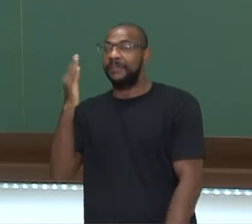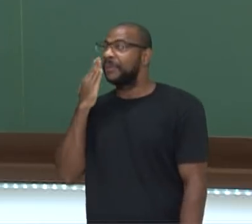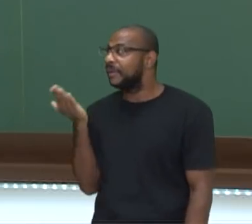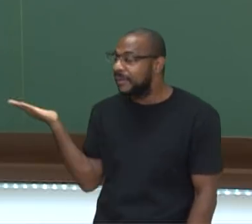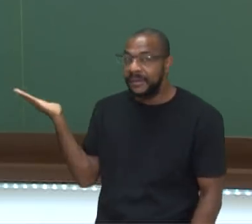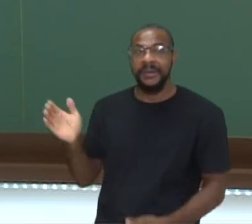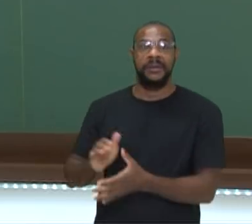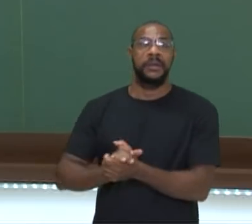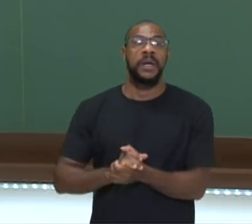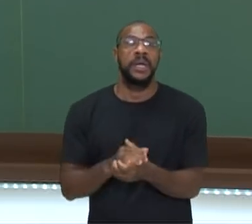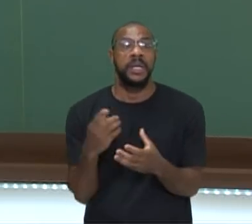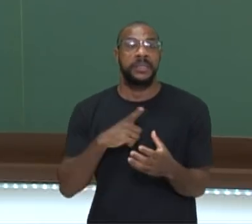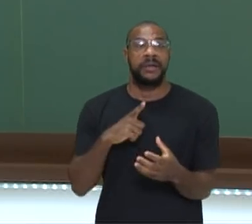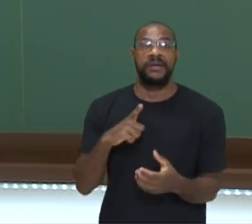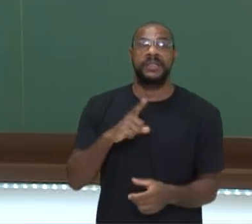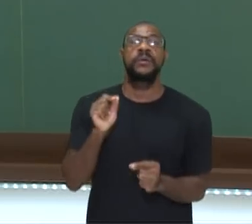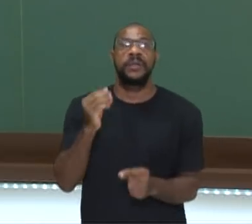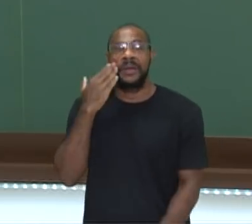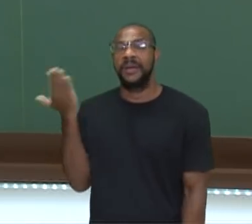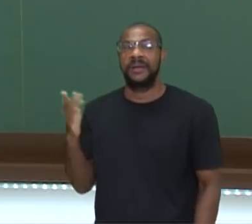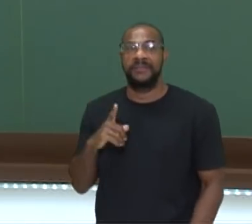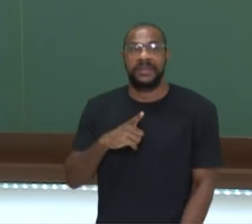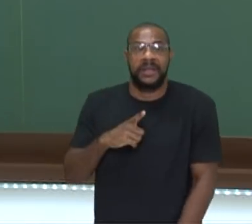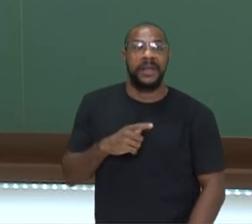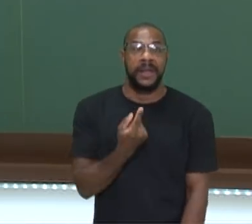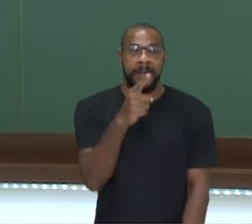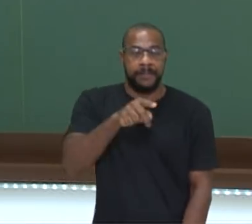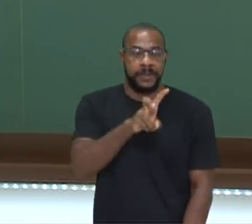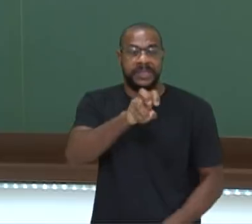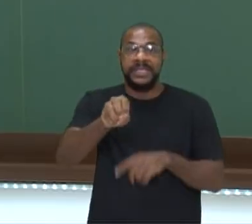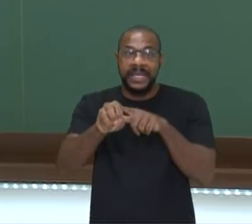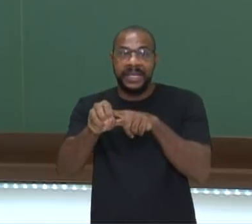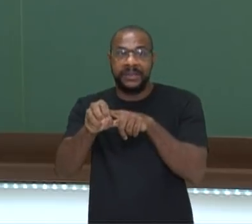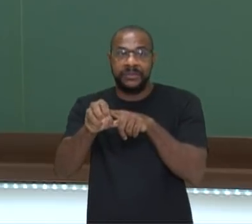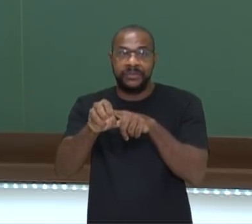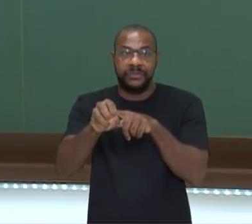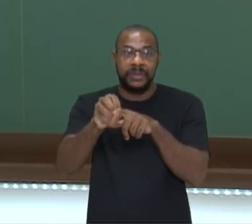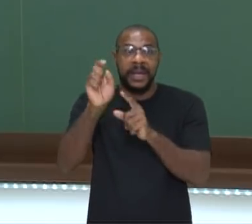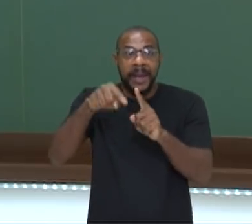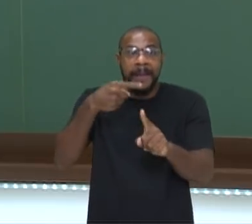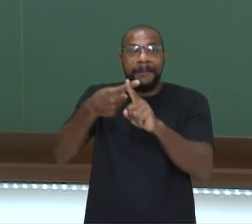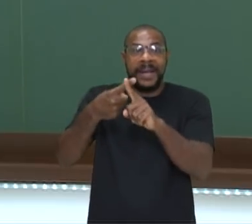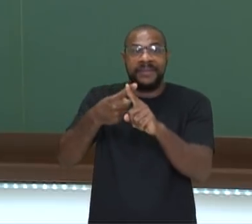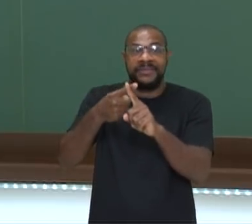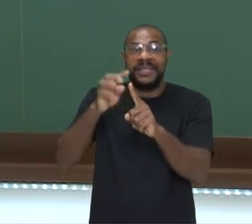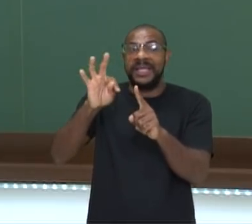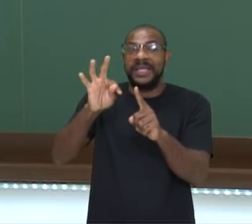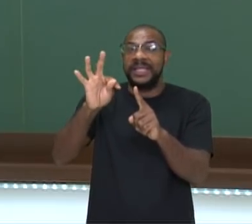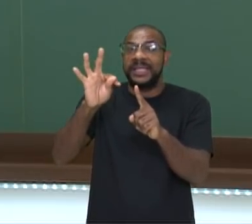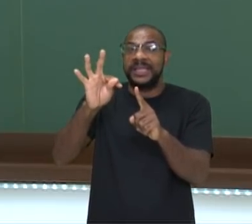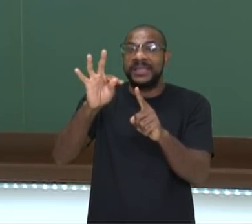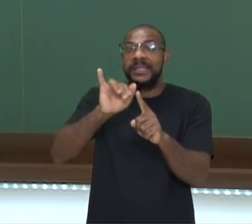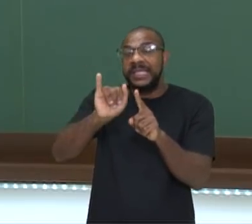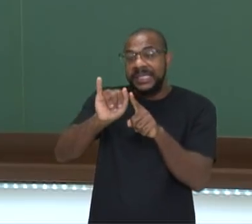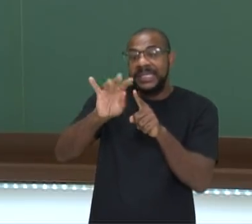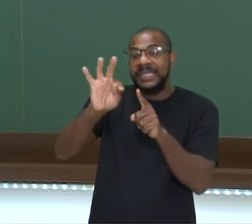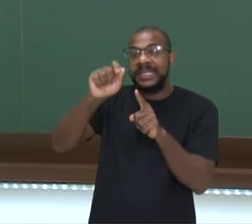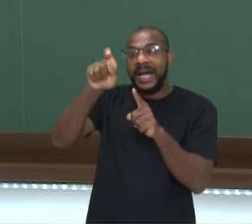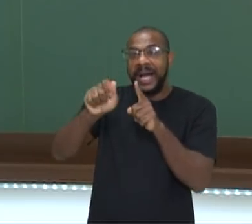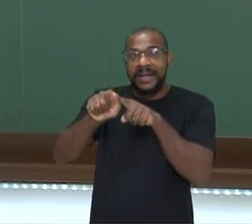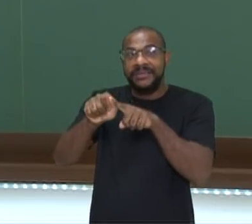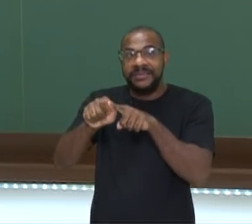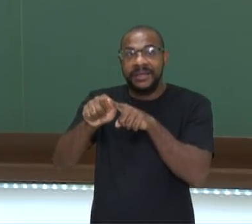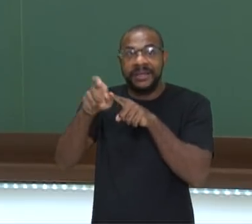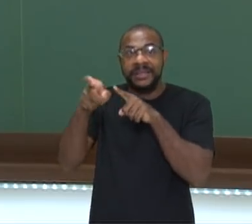aqui, a gente vai ter 1.500, que seria o capital, a taxa, que seria 15 milésimos, vezes